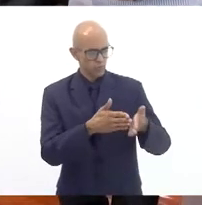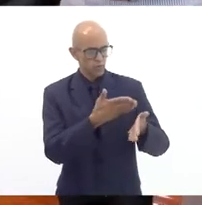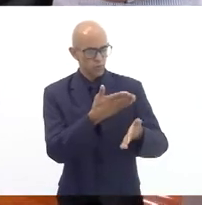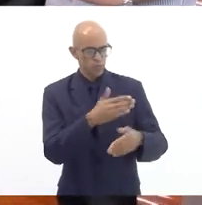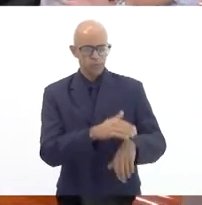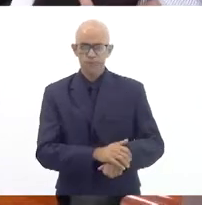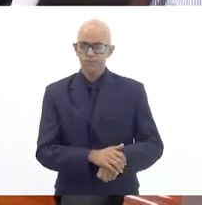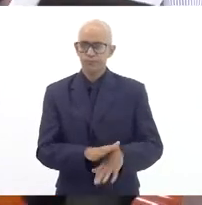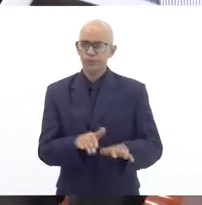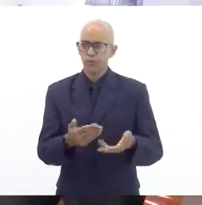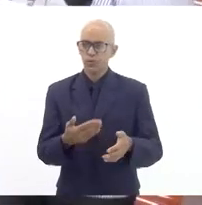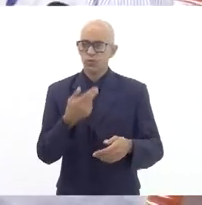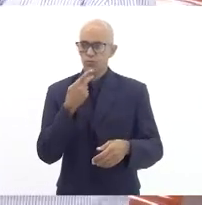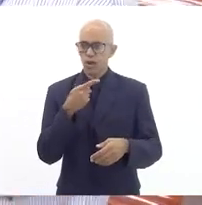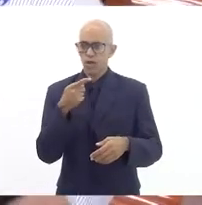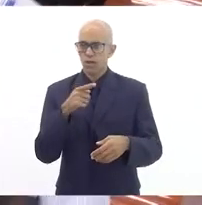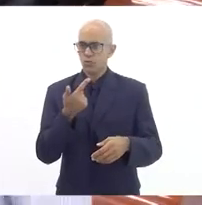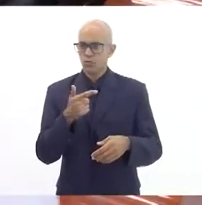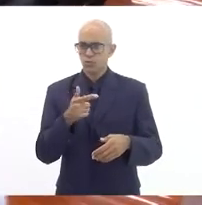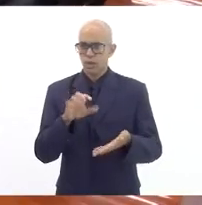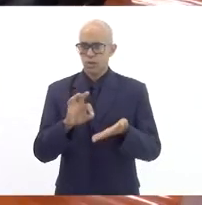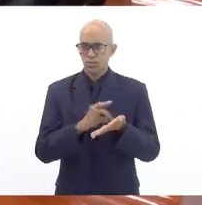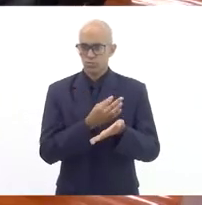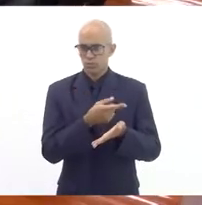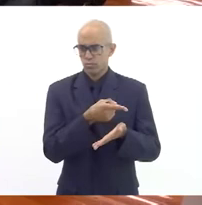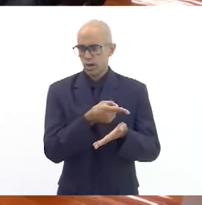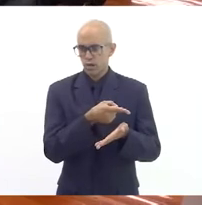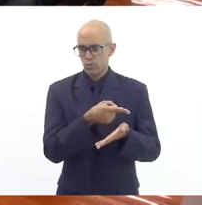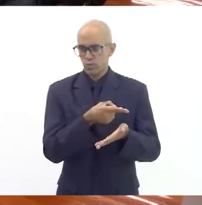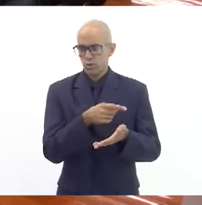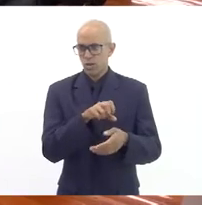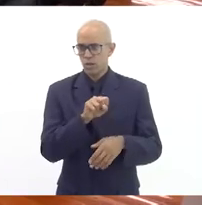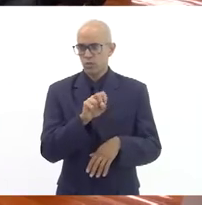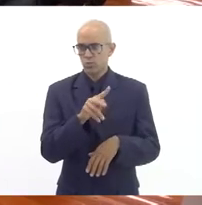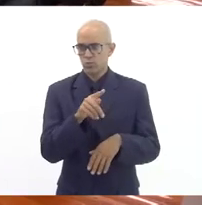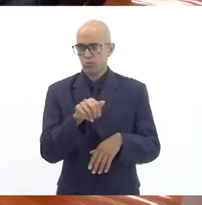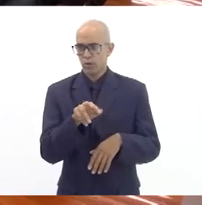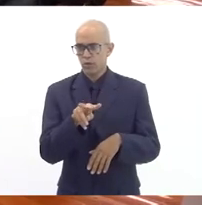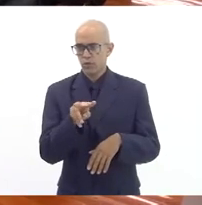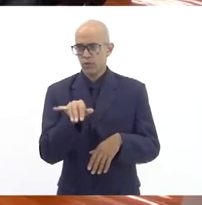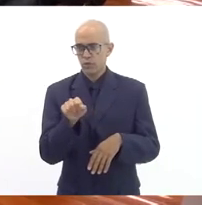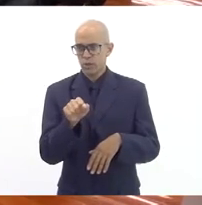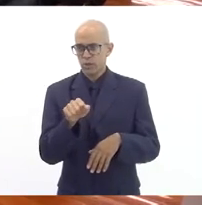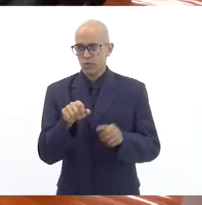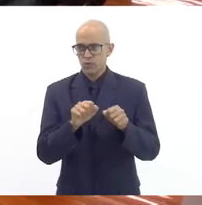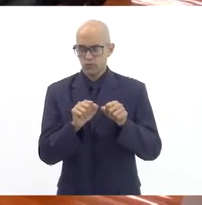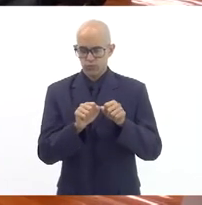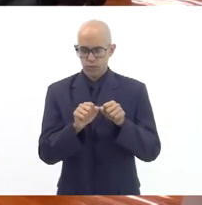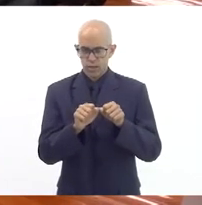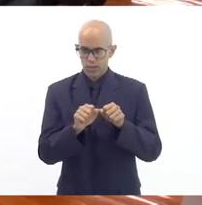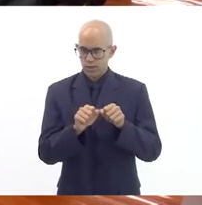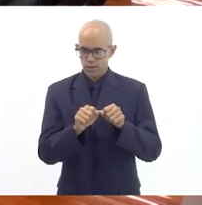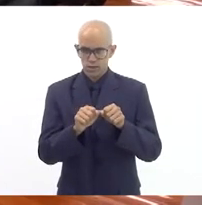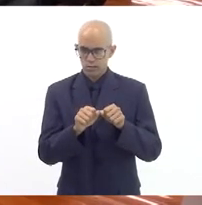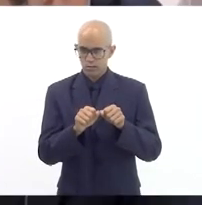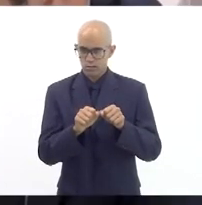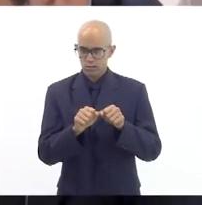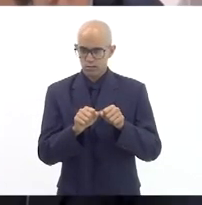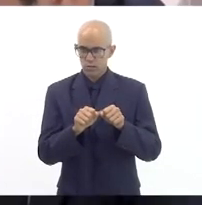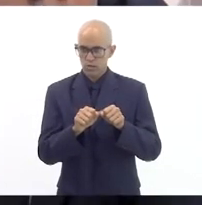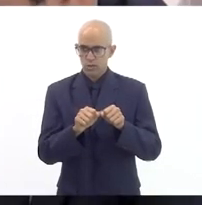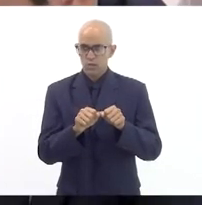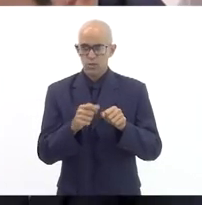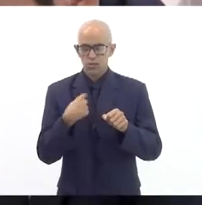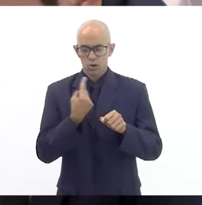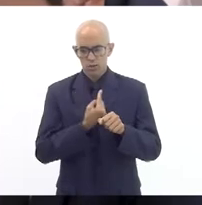isso não está no contrato, a Supervia fez os 21 banheiros, estamos avaliando as estações para expandir e construir os banheiros